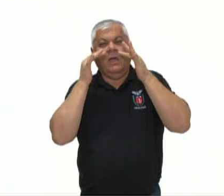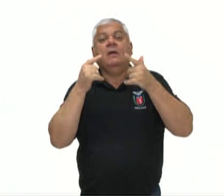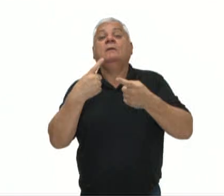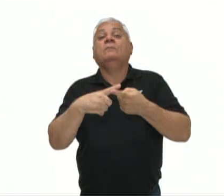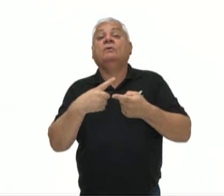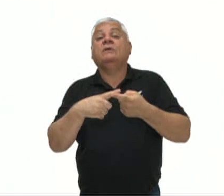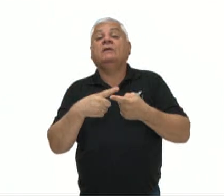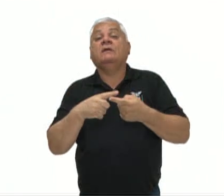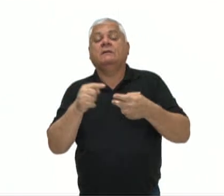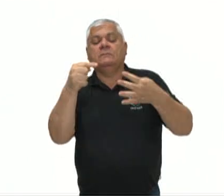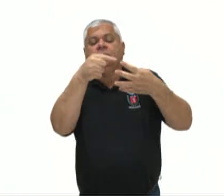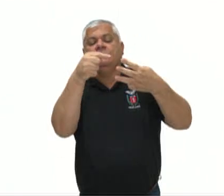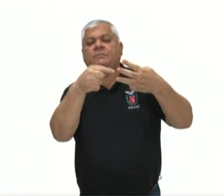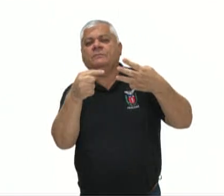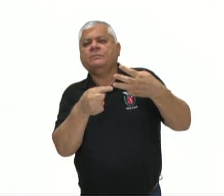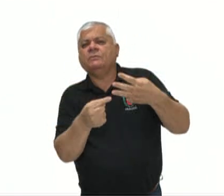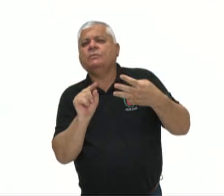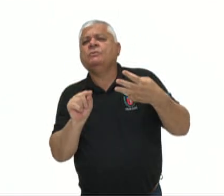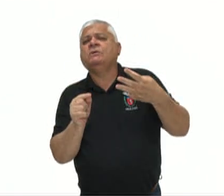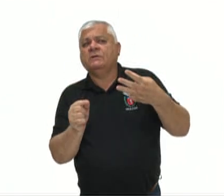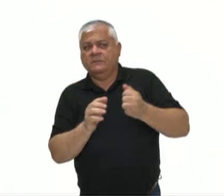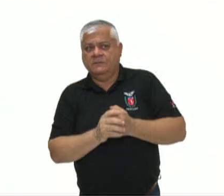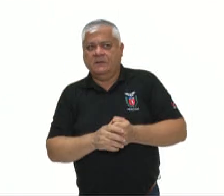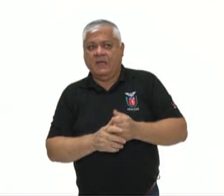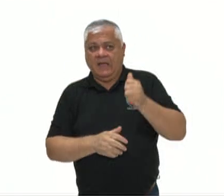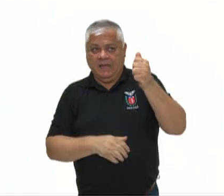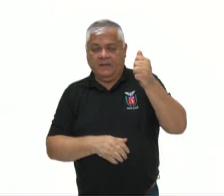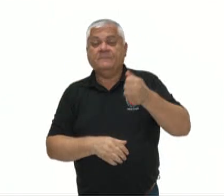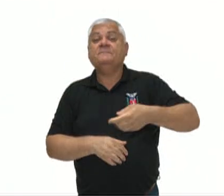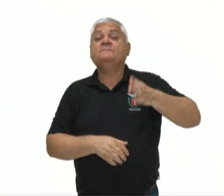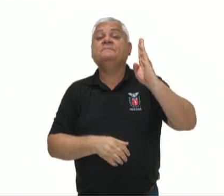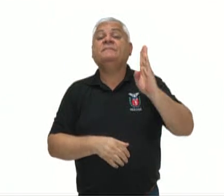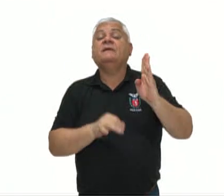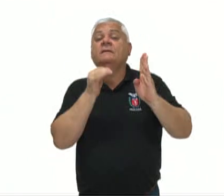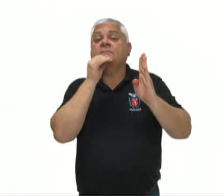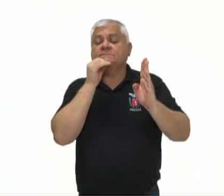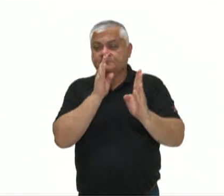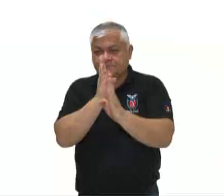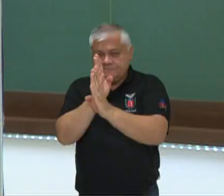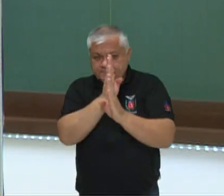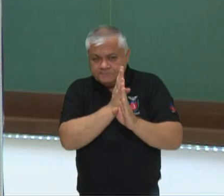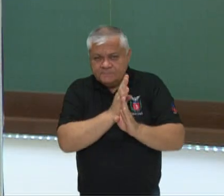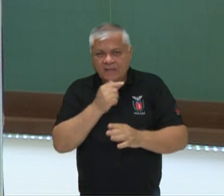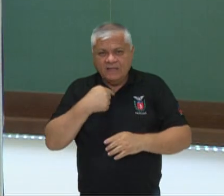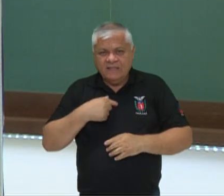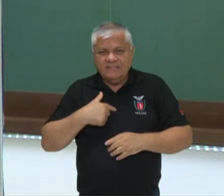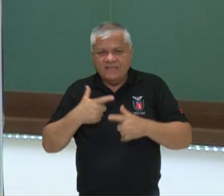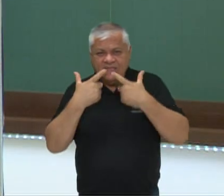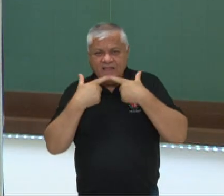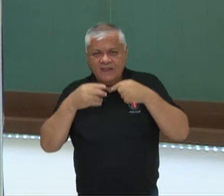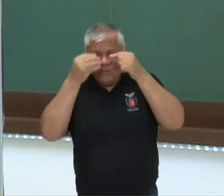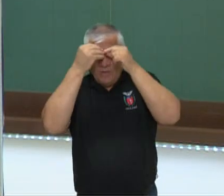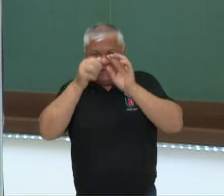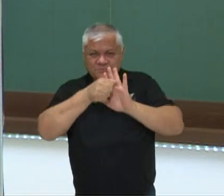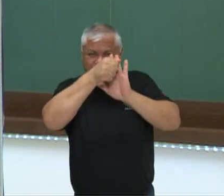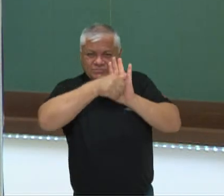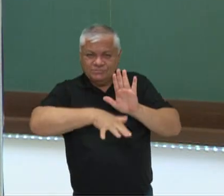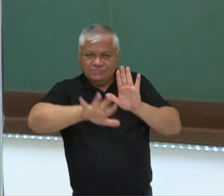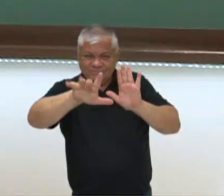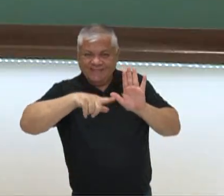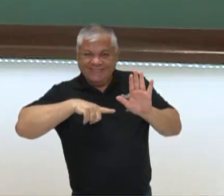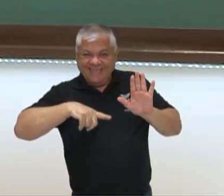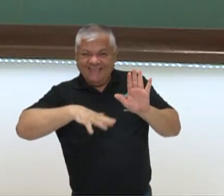Qual o sentido de cada trecho? Letra B, você consegue identificar alguma figura de linguagem no trecho